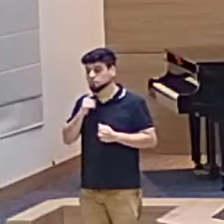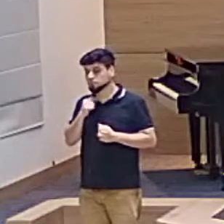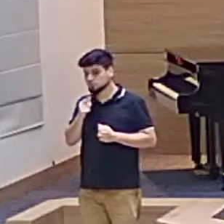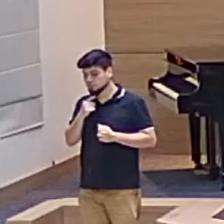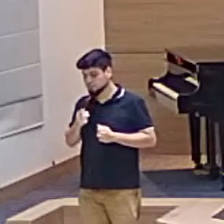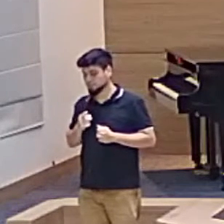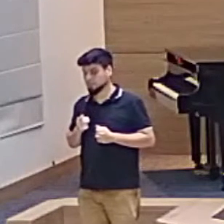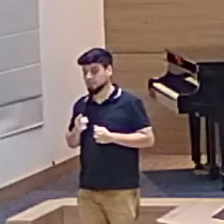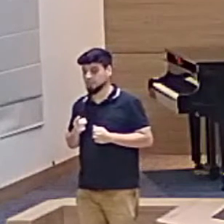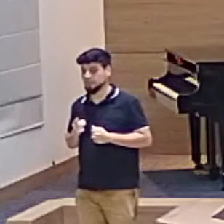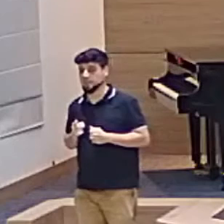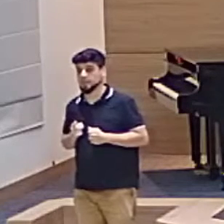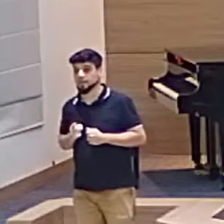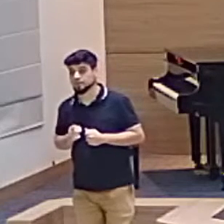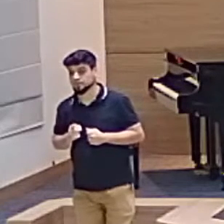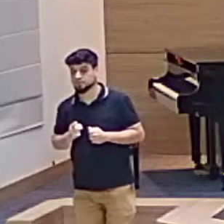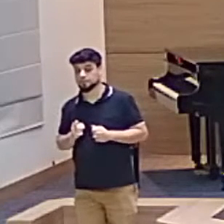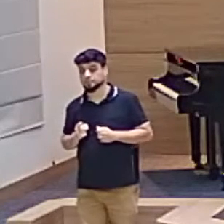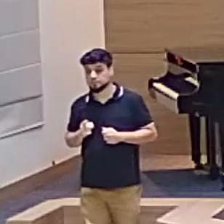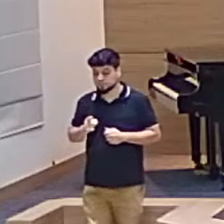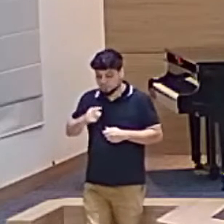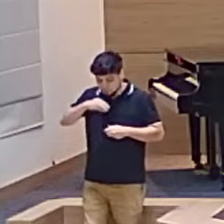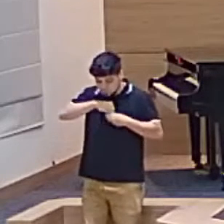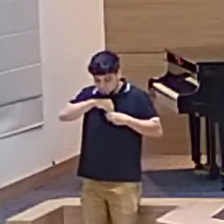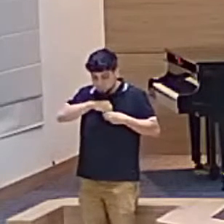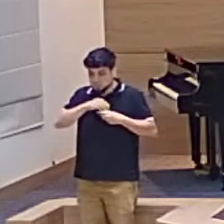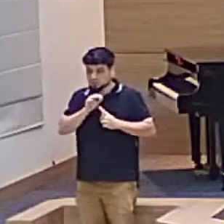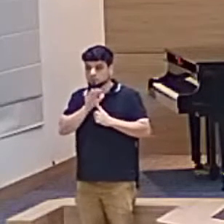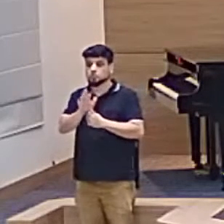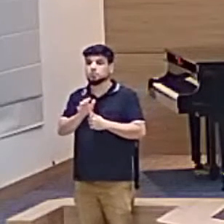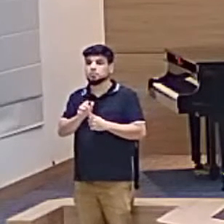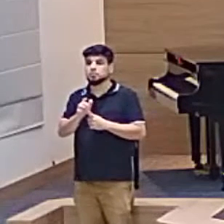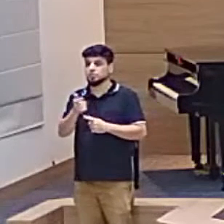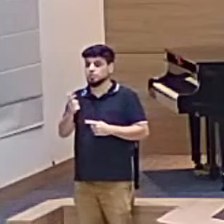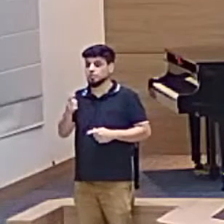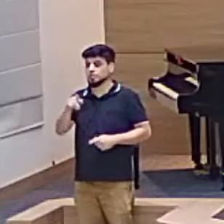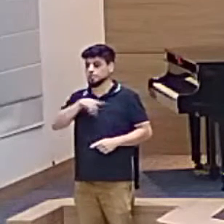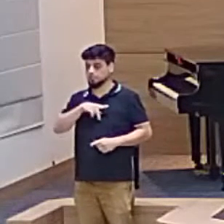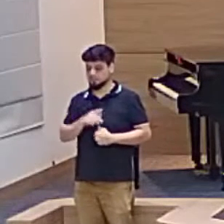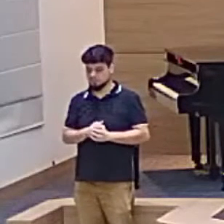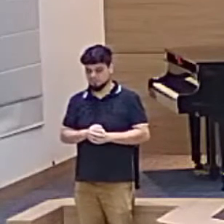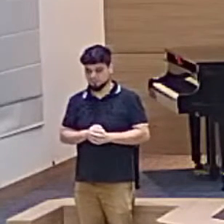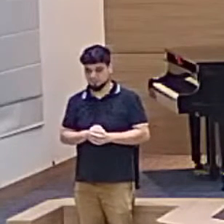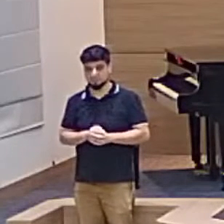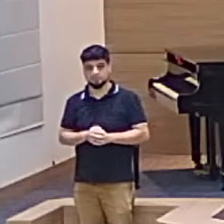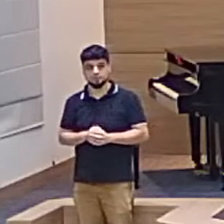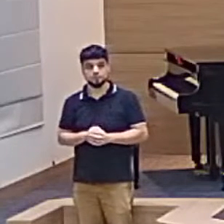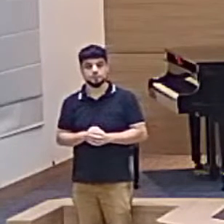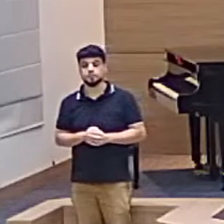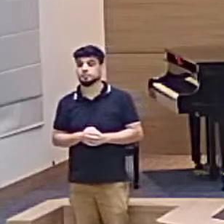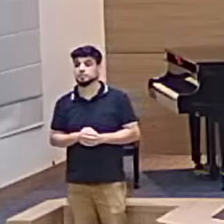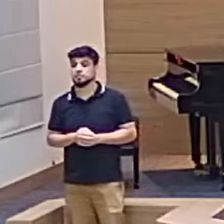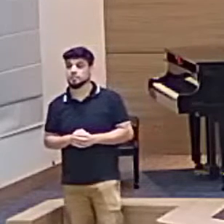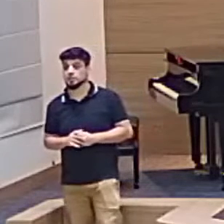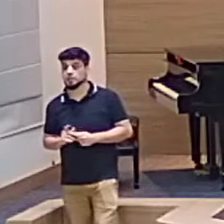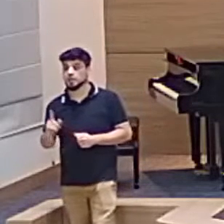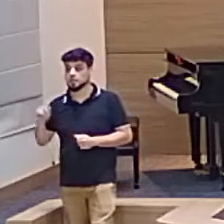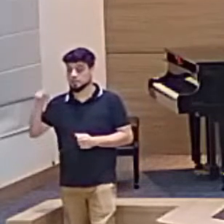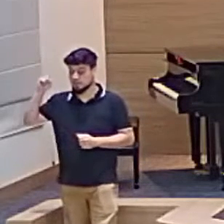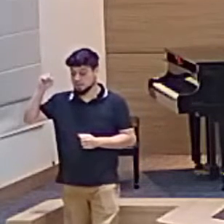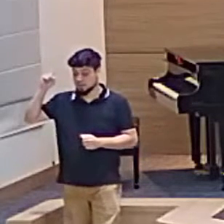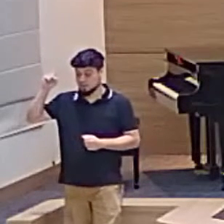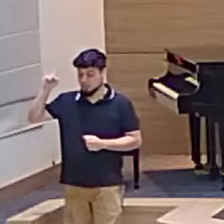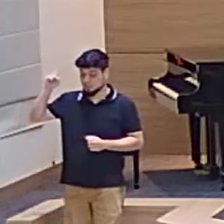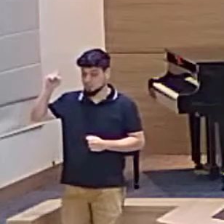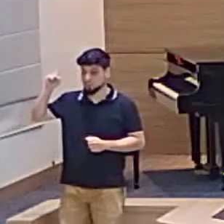o coração do outro aquilo que não está no seu e quando chamar de Deus está na igreja é a vida da